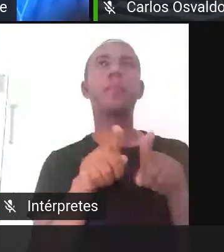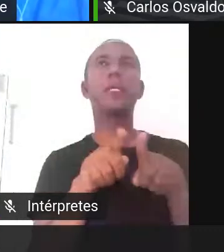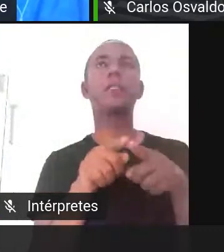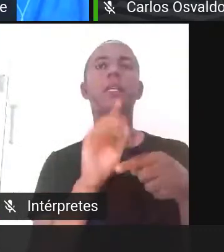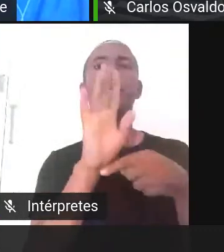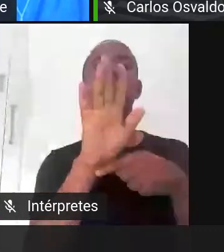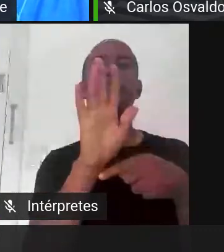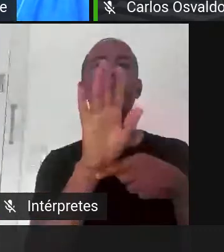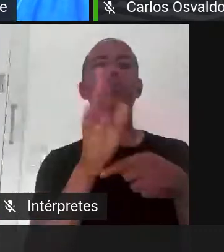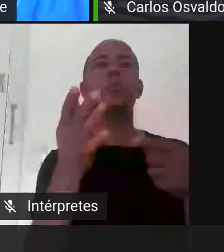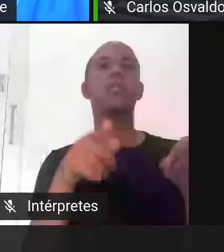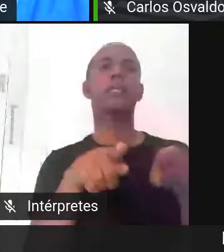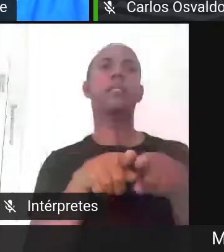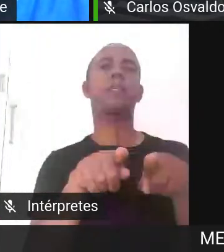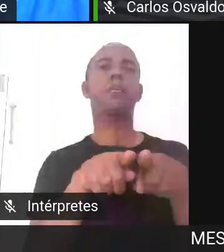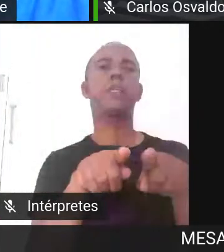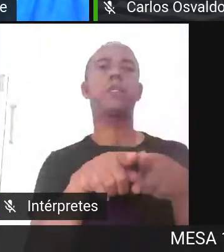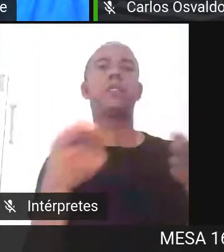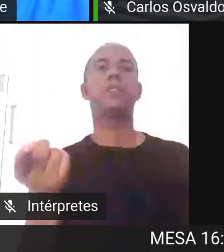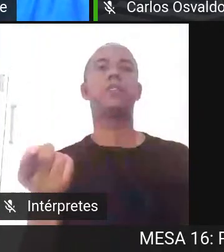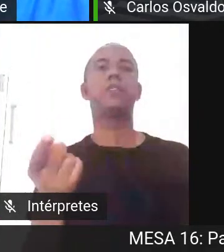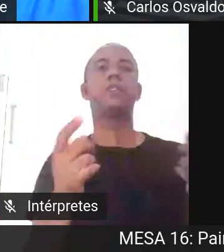do universal